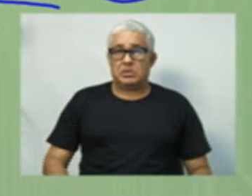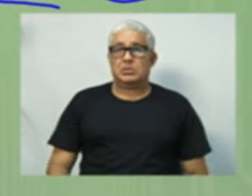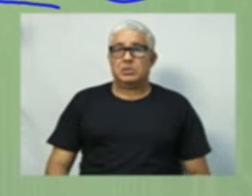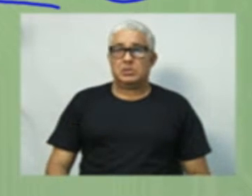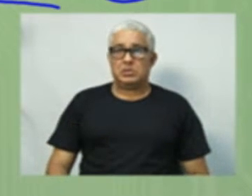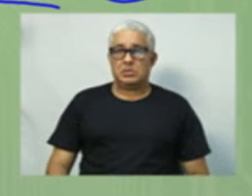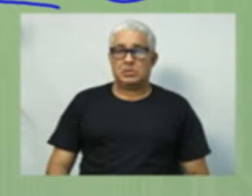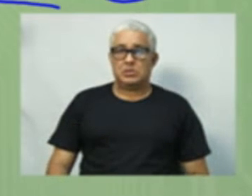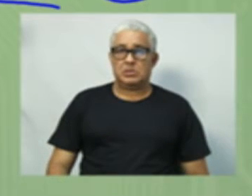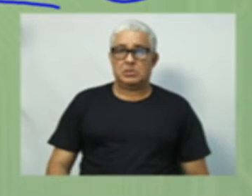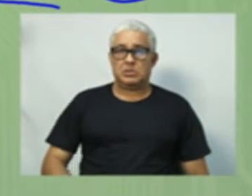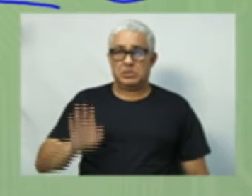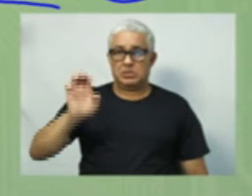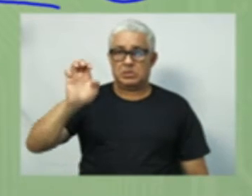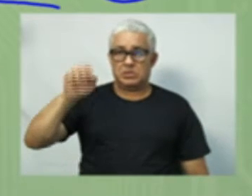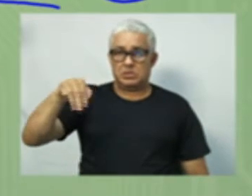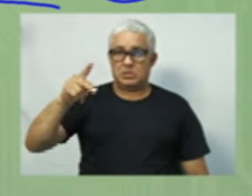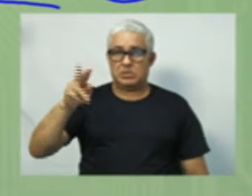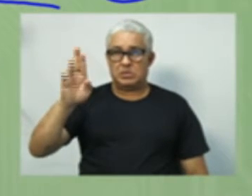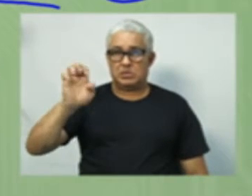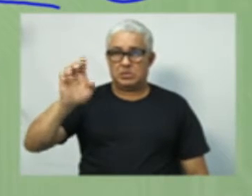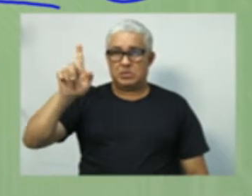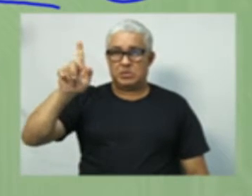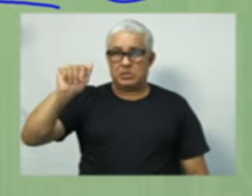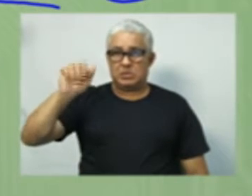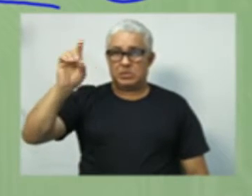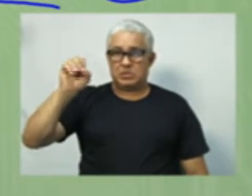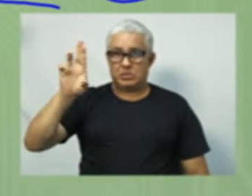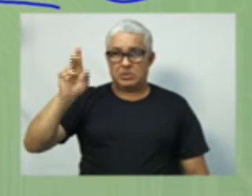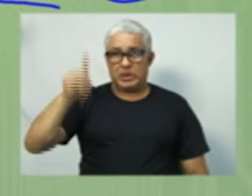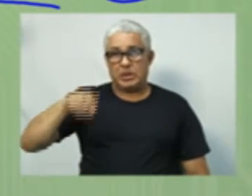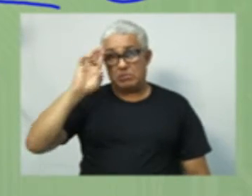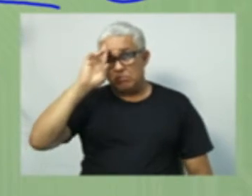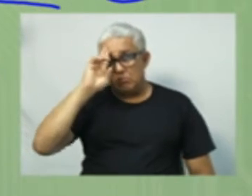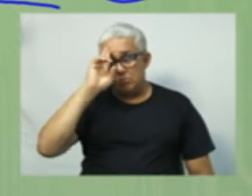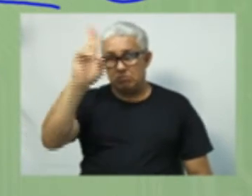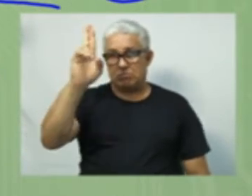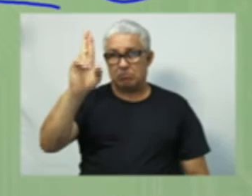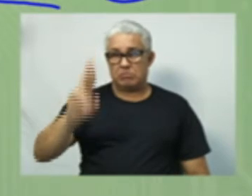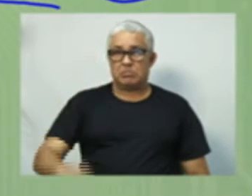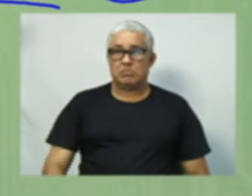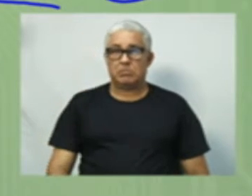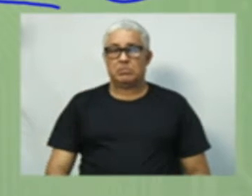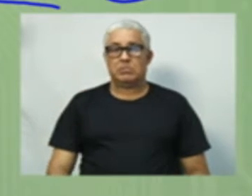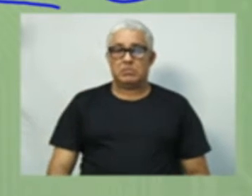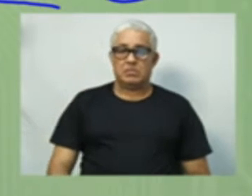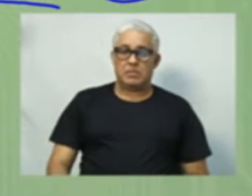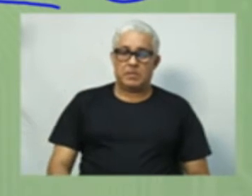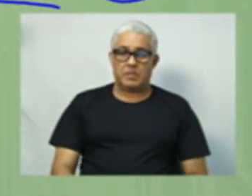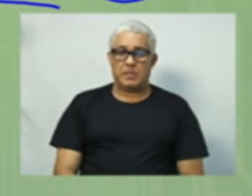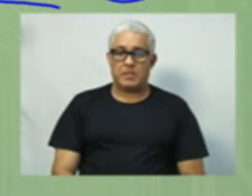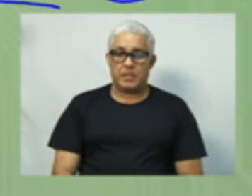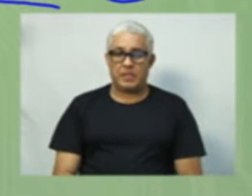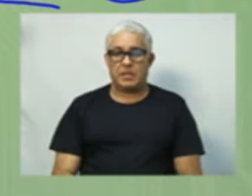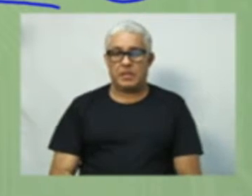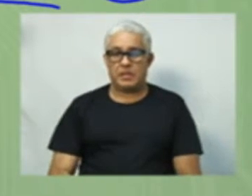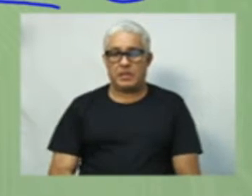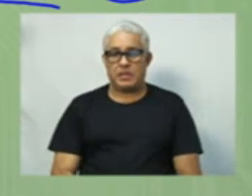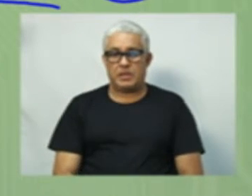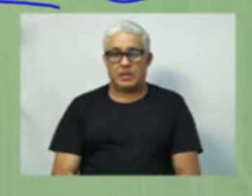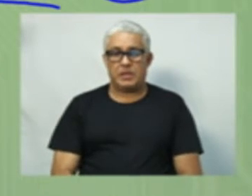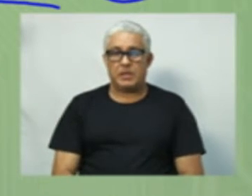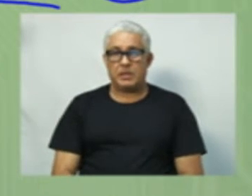e um empregador, né? Que é o patrão, que não existe mais isso. Empregado e empregador.